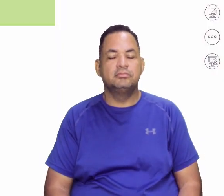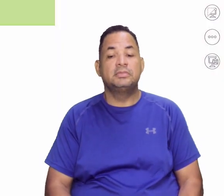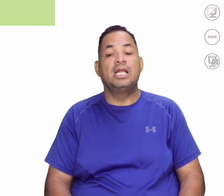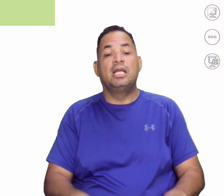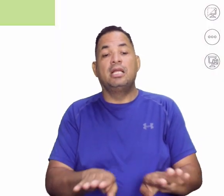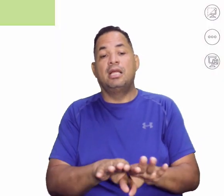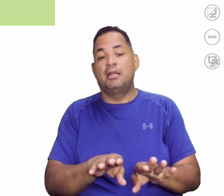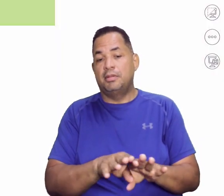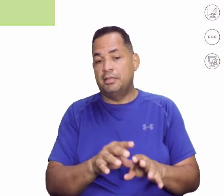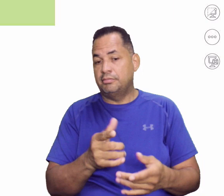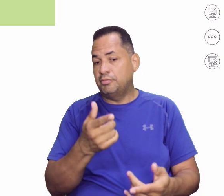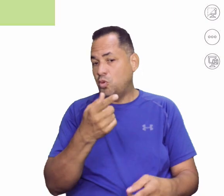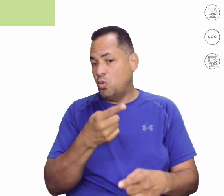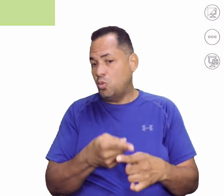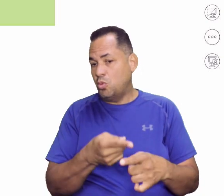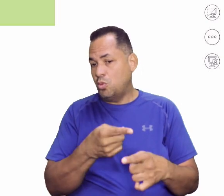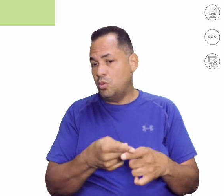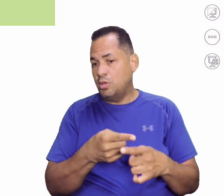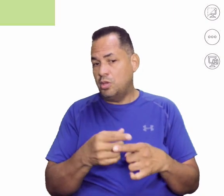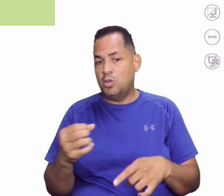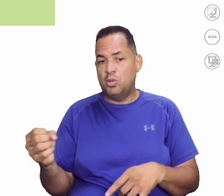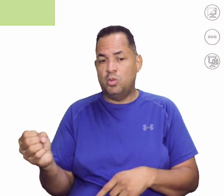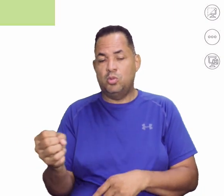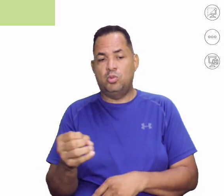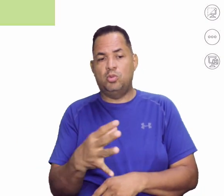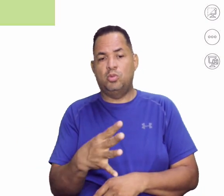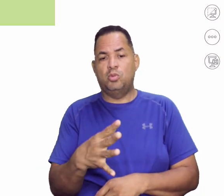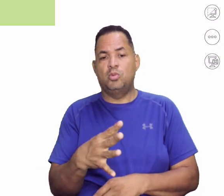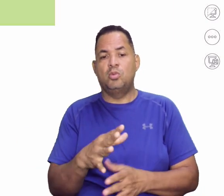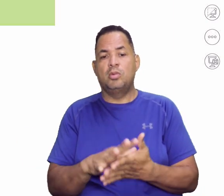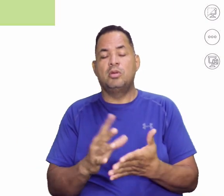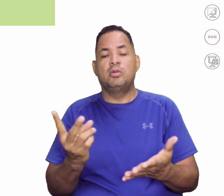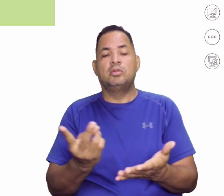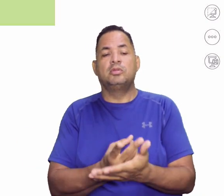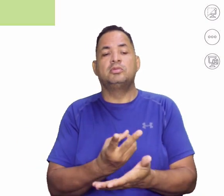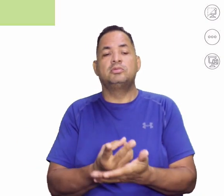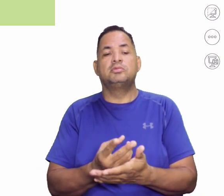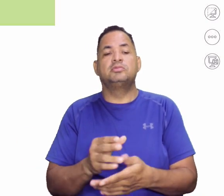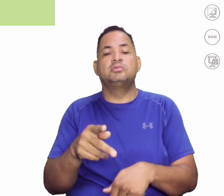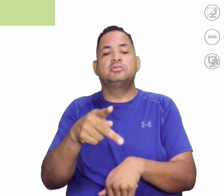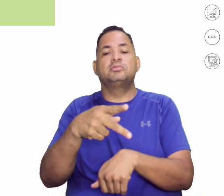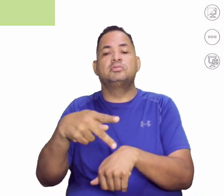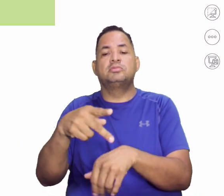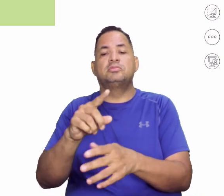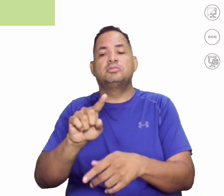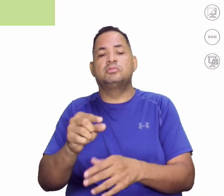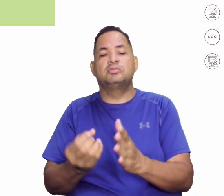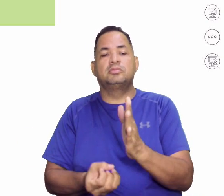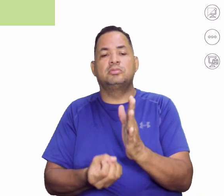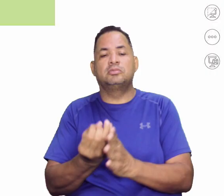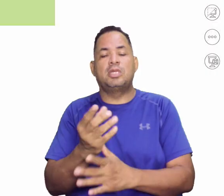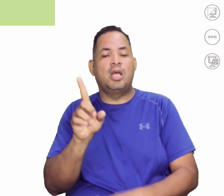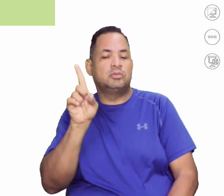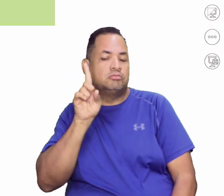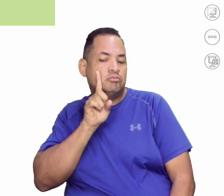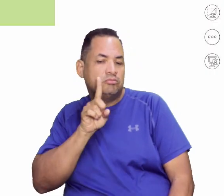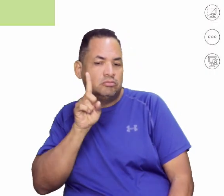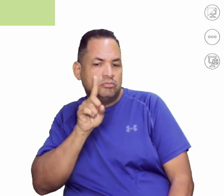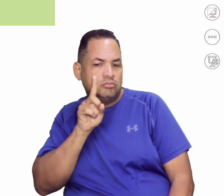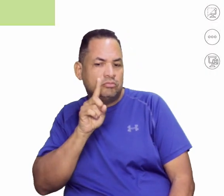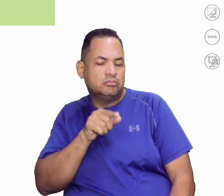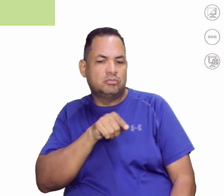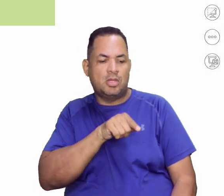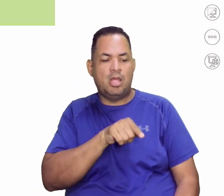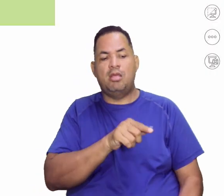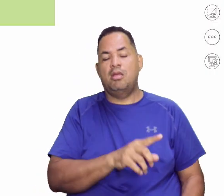Outro fator decisivo foi o novo cenário internacional, formado após a guerra. Os Estados